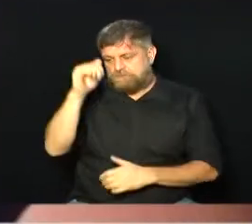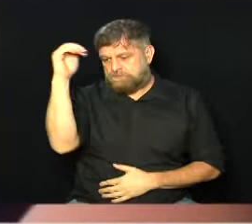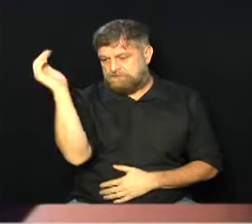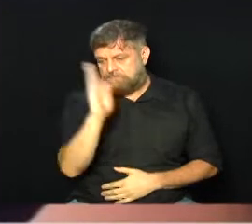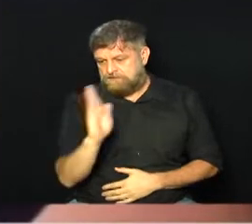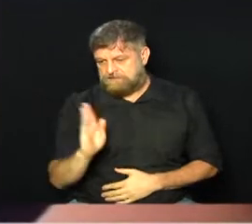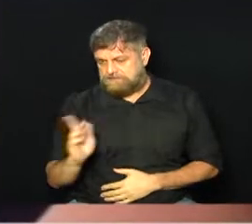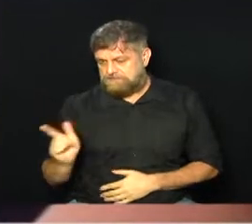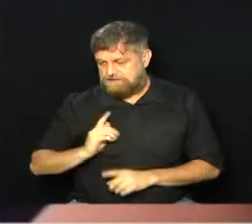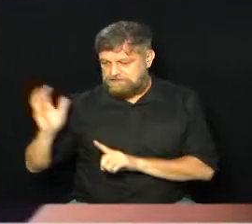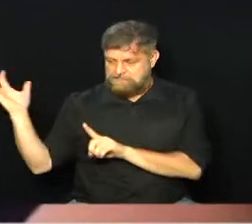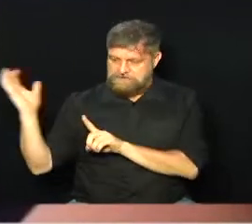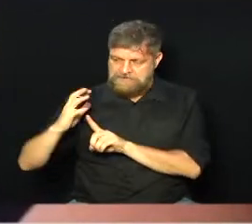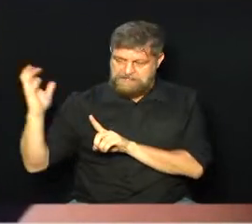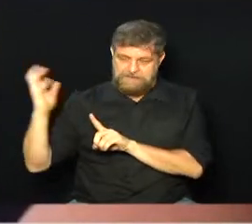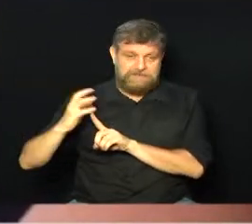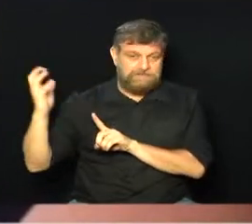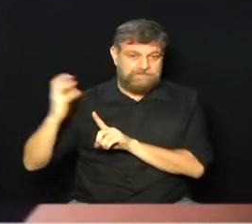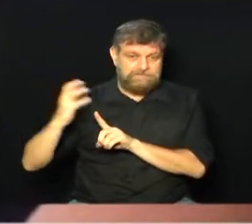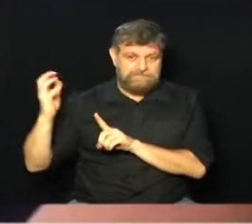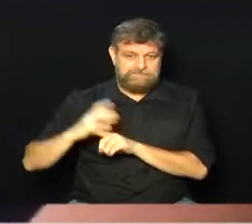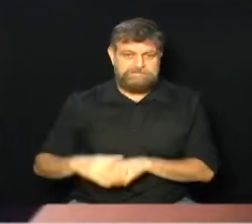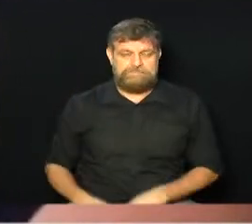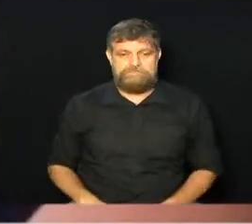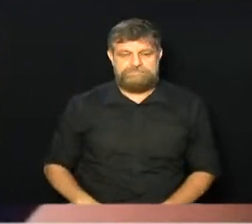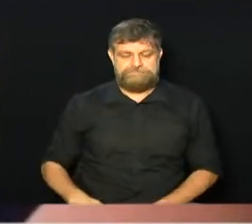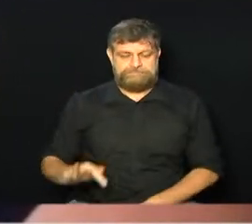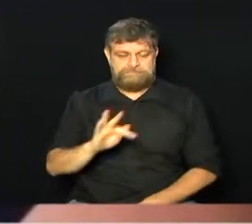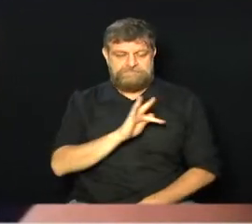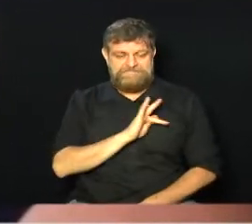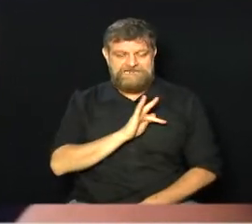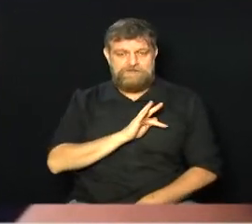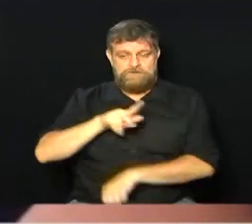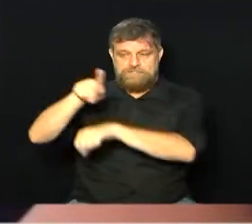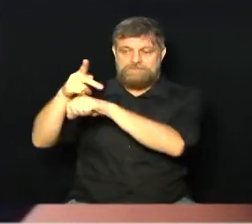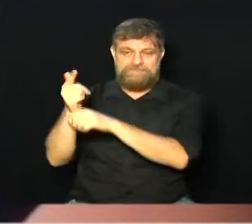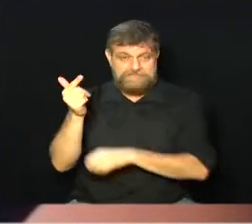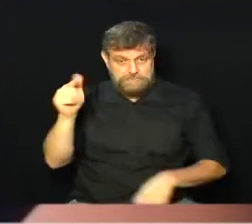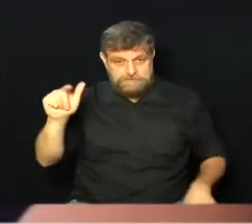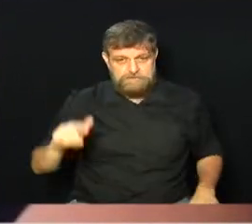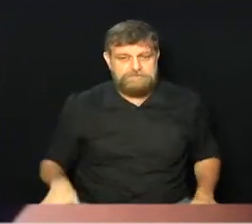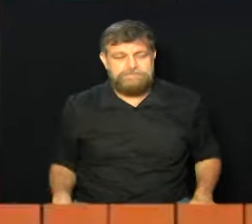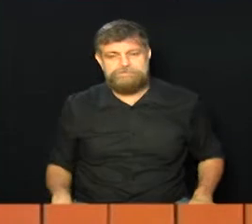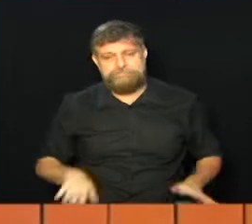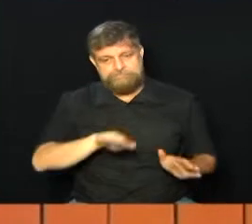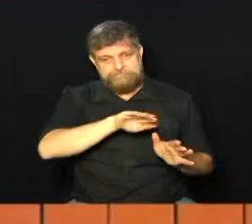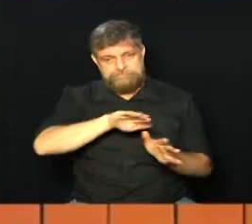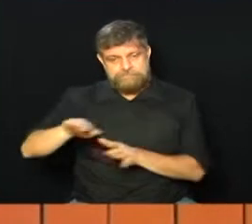uma influência muito forte também de treinadores estrangeiros, né? Agora, Eduardo,